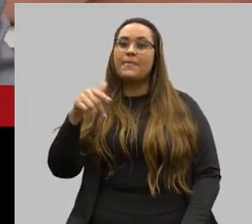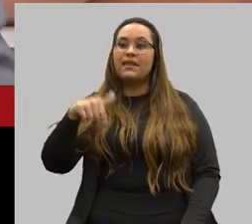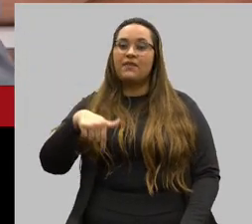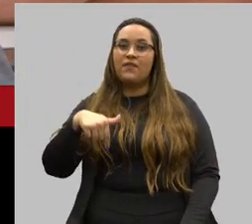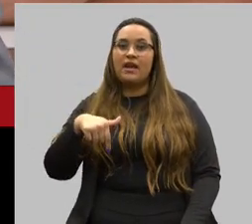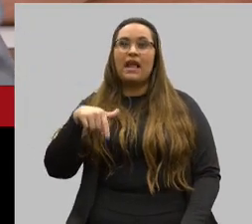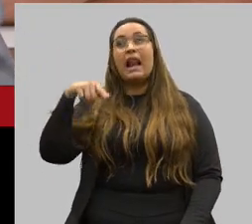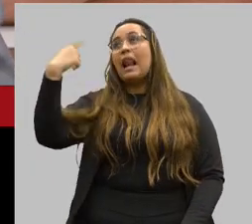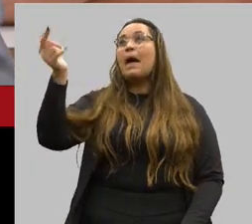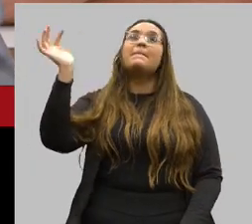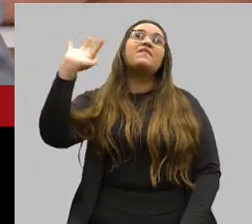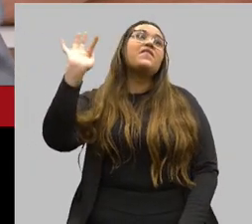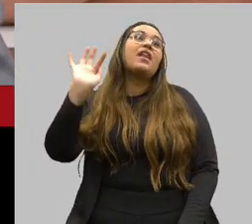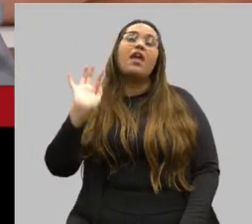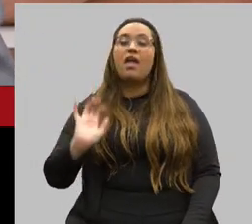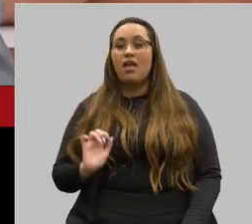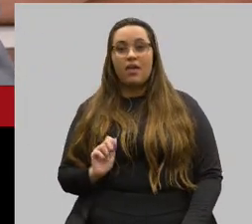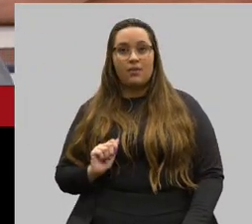fevereiro